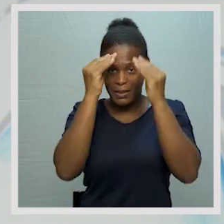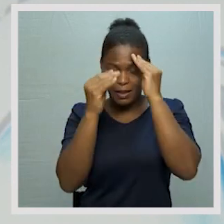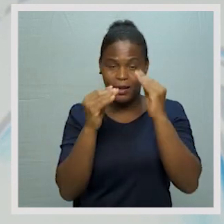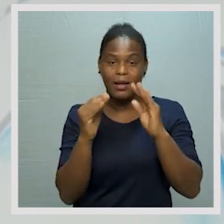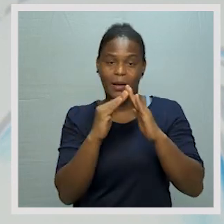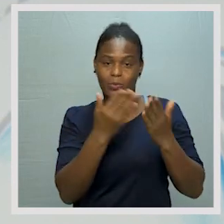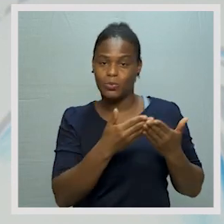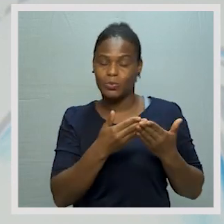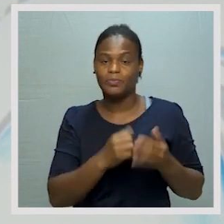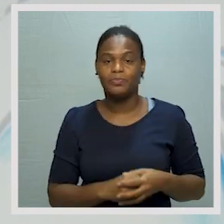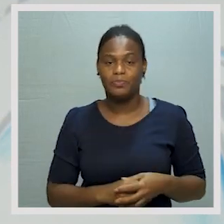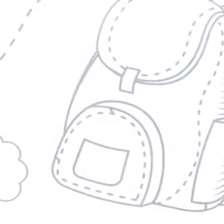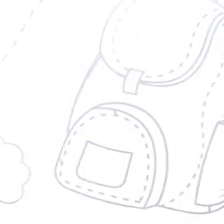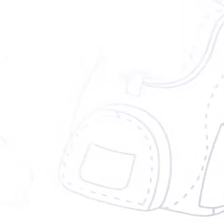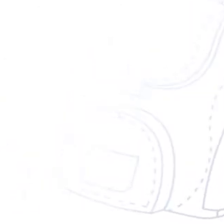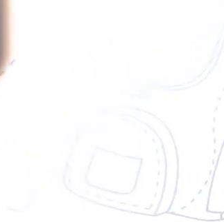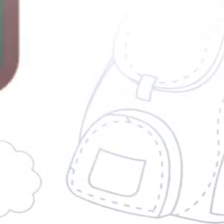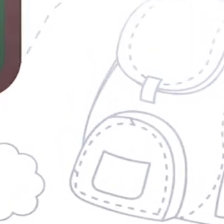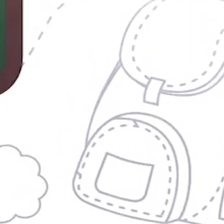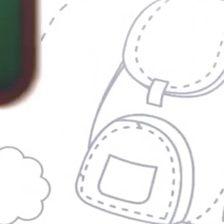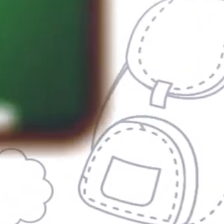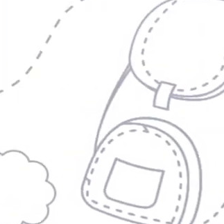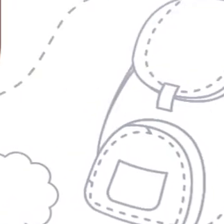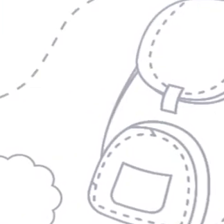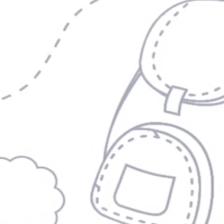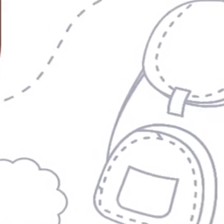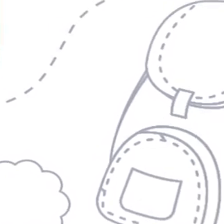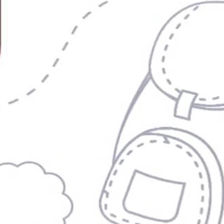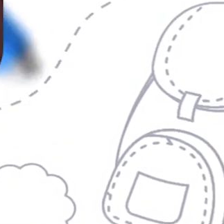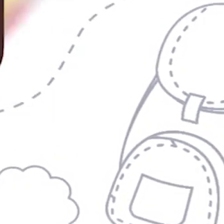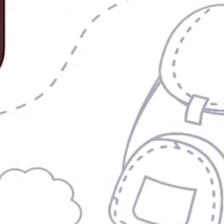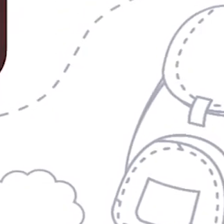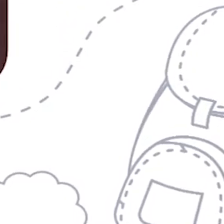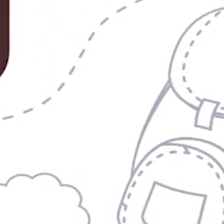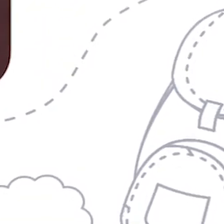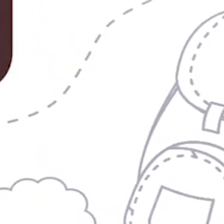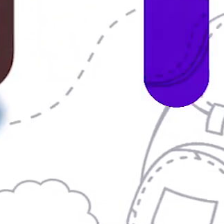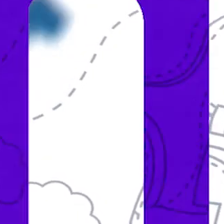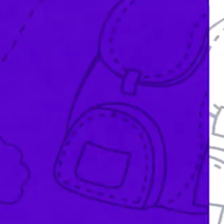programa Aprender e Estudar em Casa.